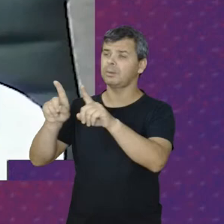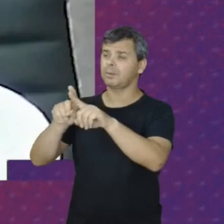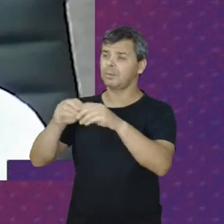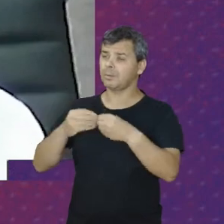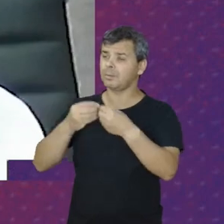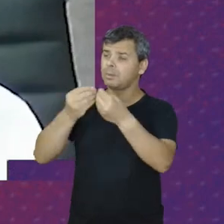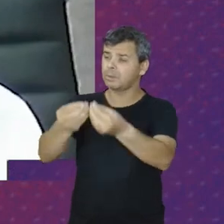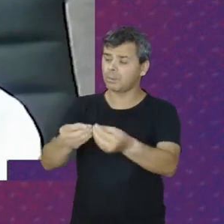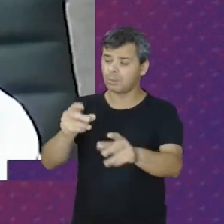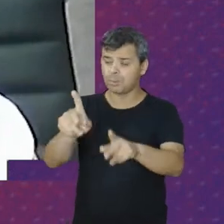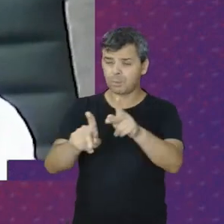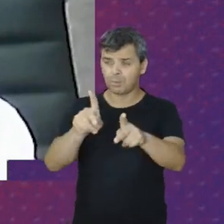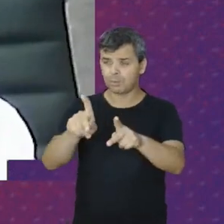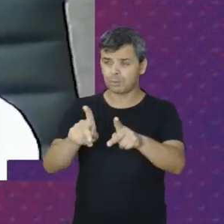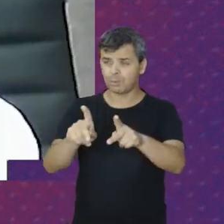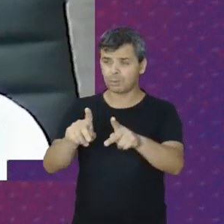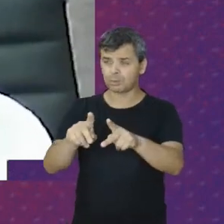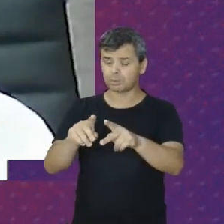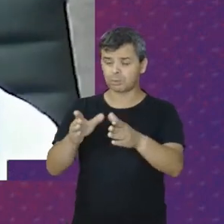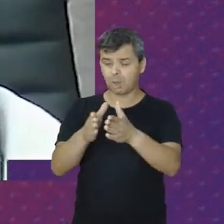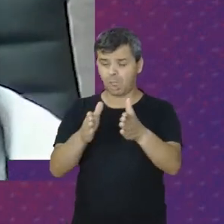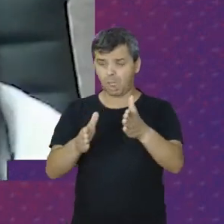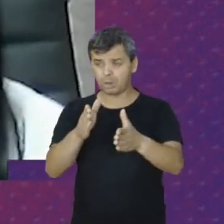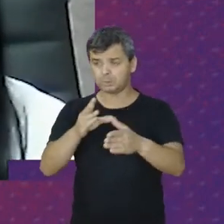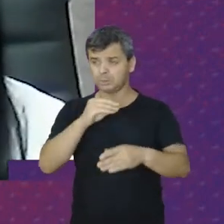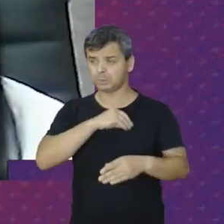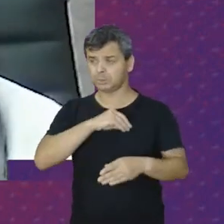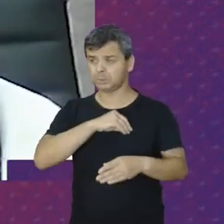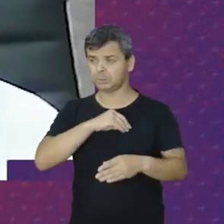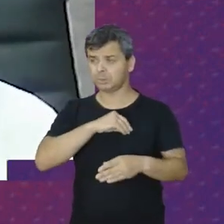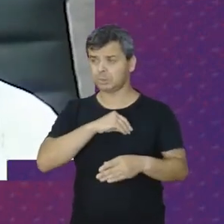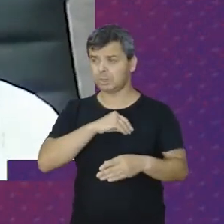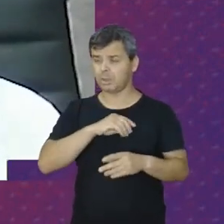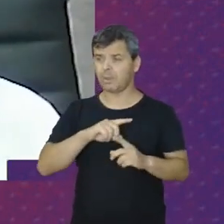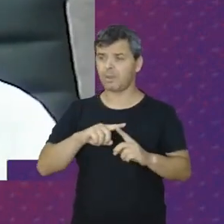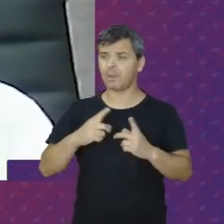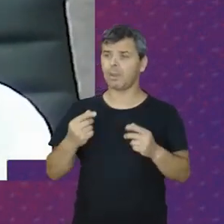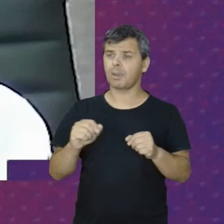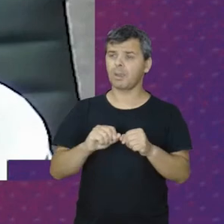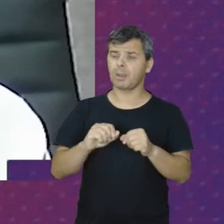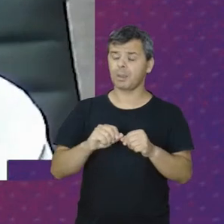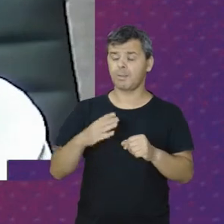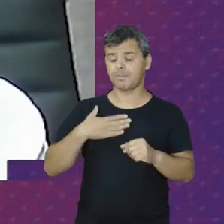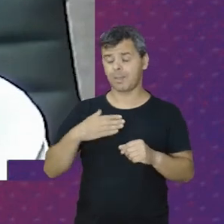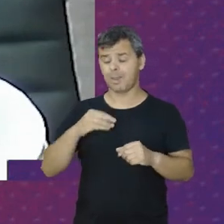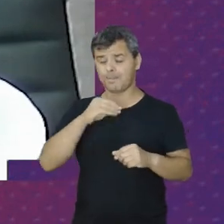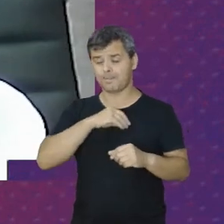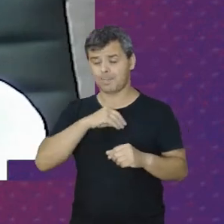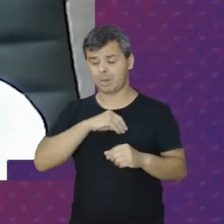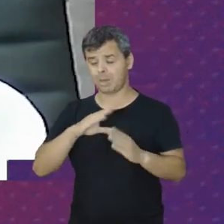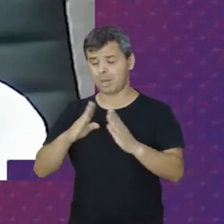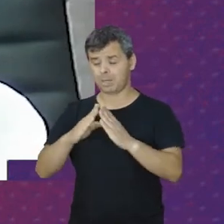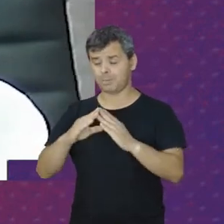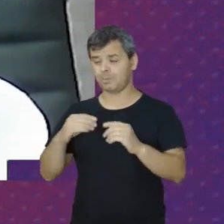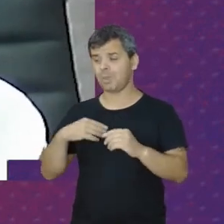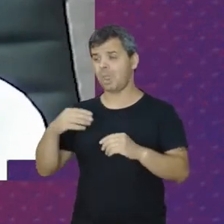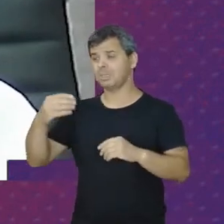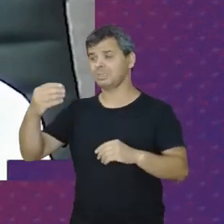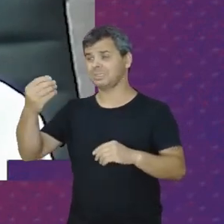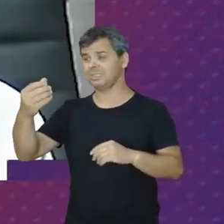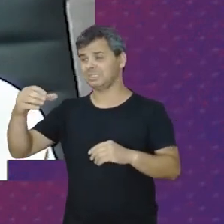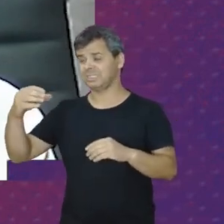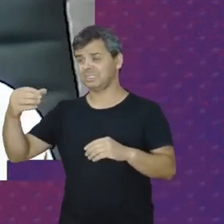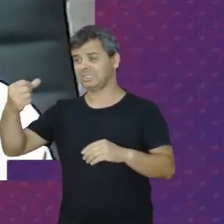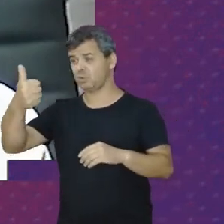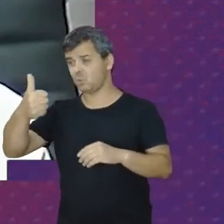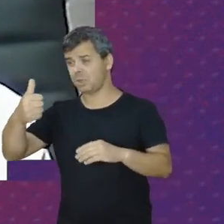uma população de uma faixa etária um pouquinho maior que a do Minha Casa Minha Vida. Porque Minha Casa Minha Vida é de 0 a 3 salários mínimos, que é a faixa